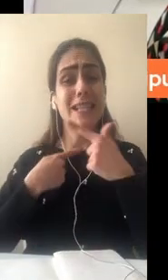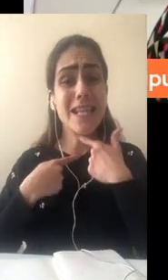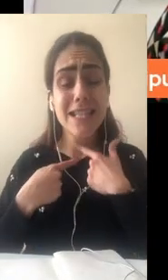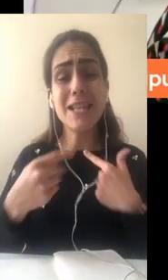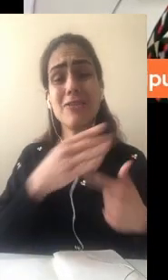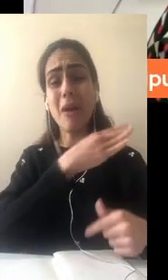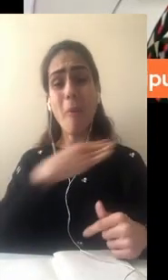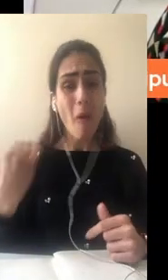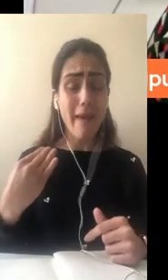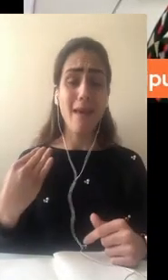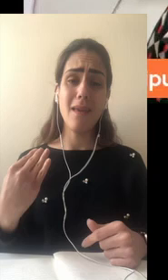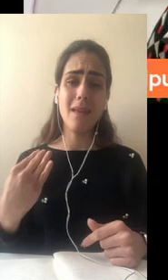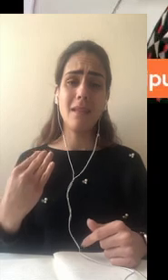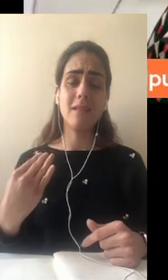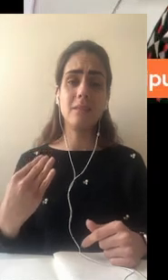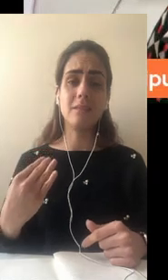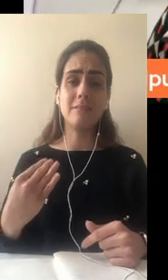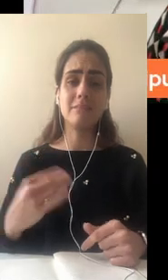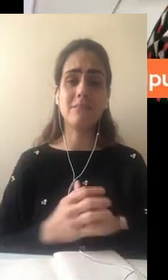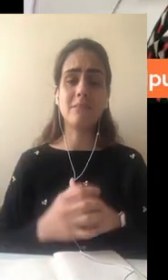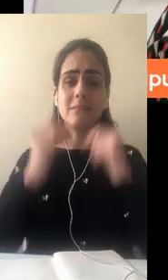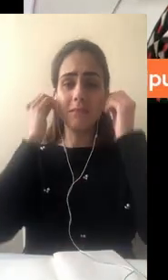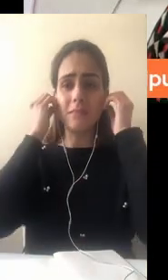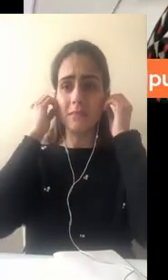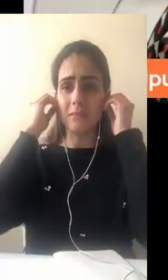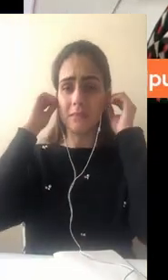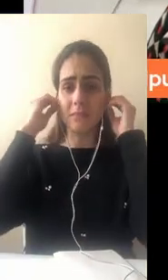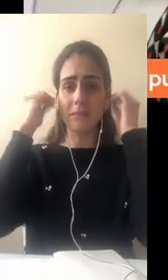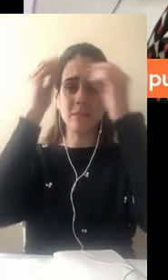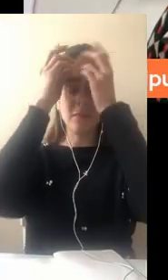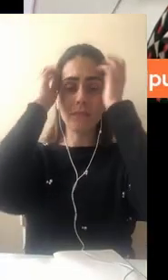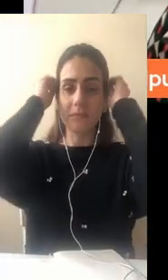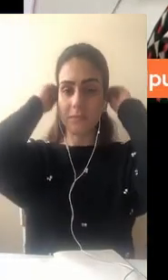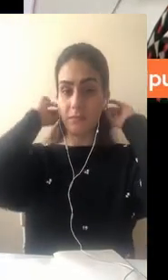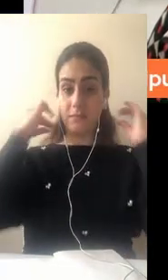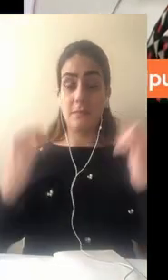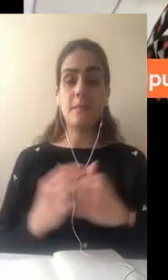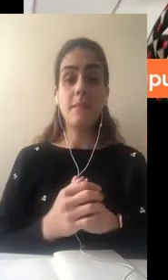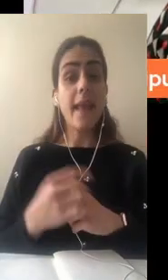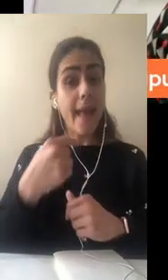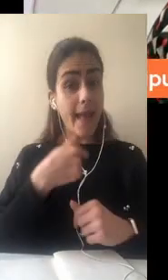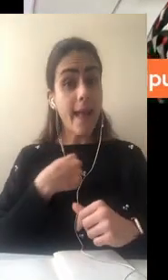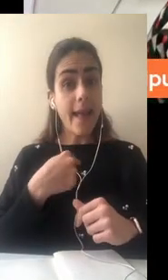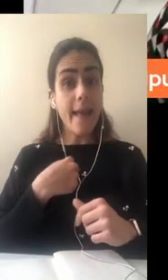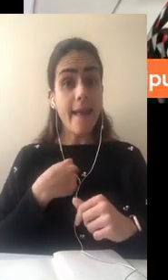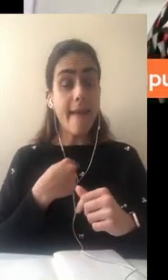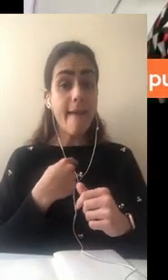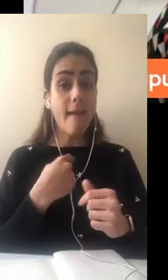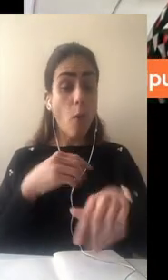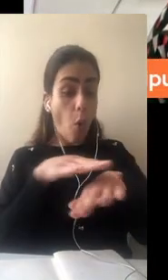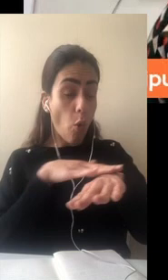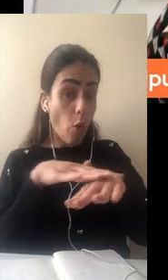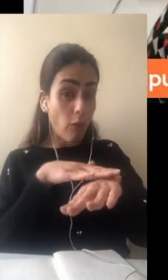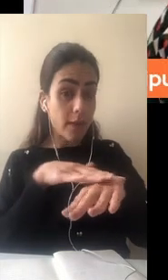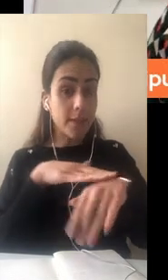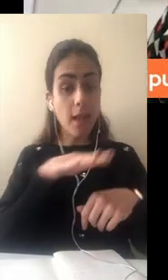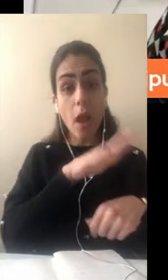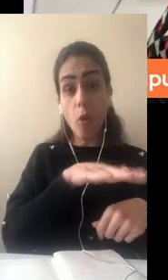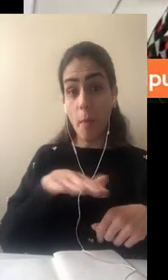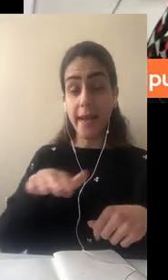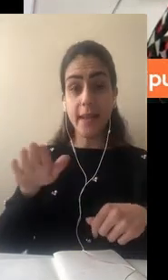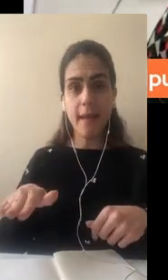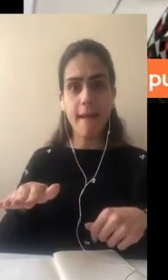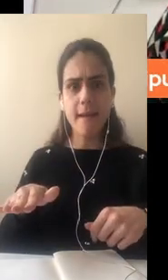quando entra nas questões de ideação suicida, nós quebramos o sigilo e comunicamos aos pais. E essa menina falava